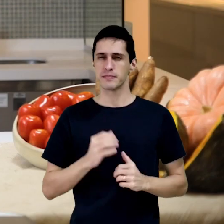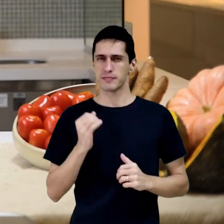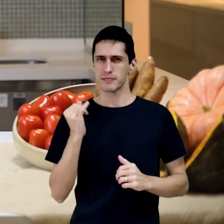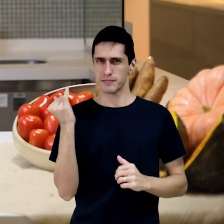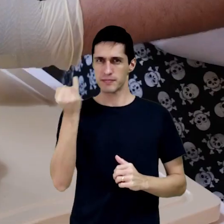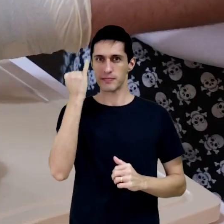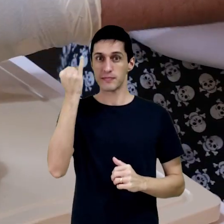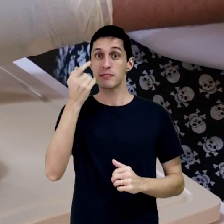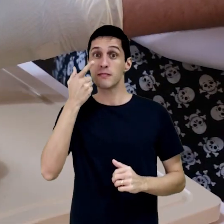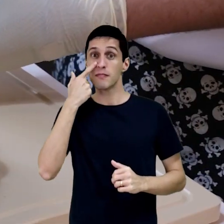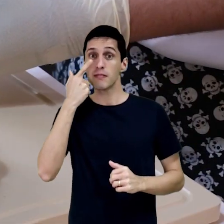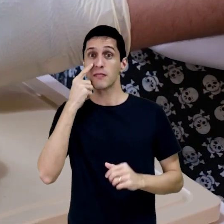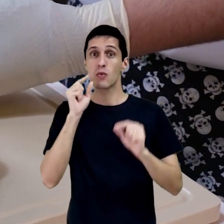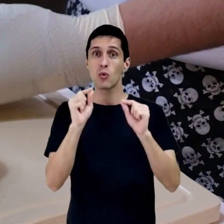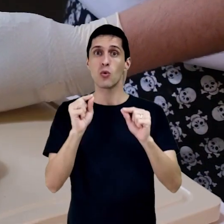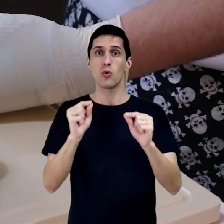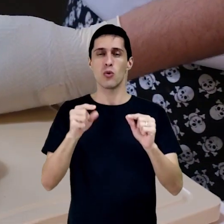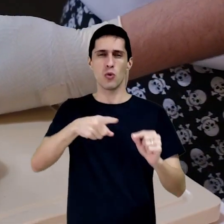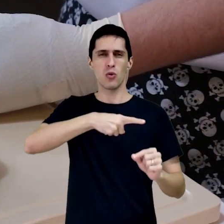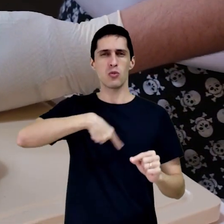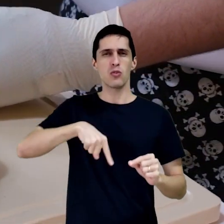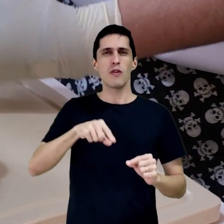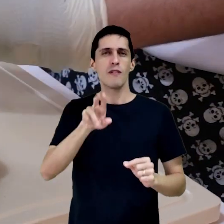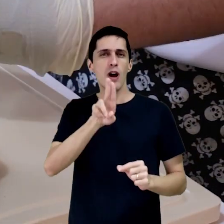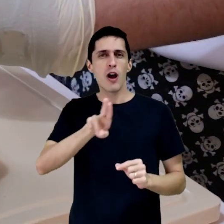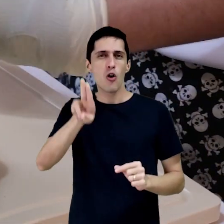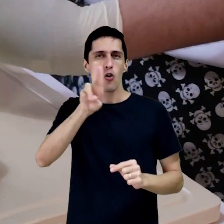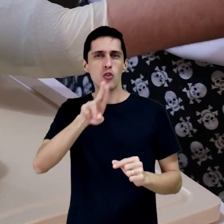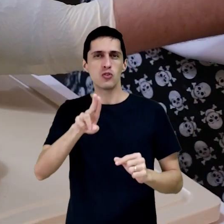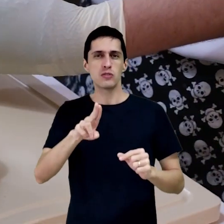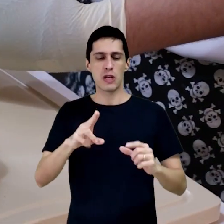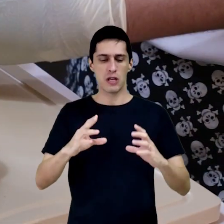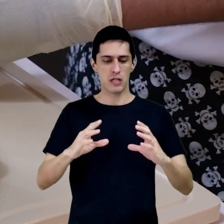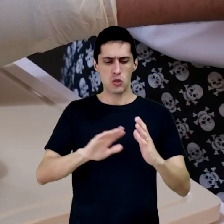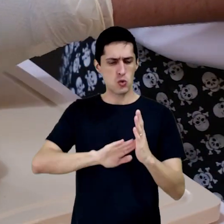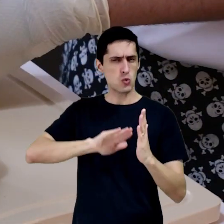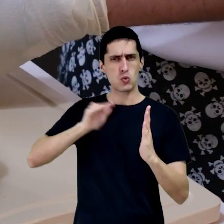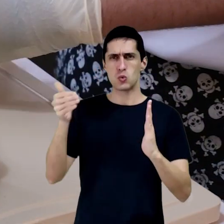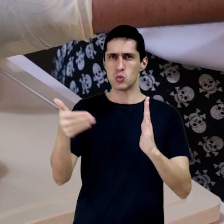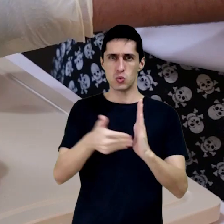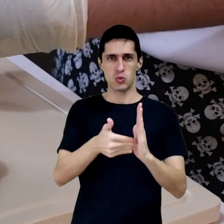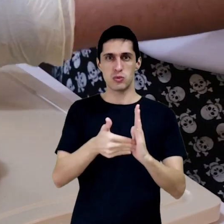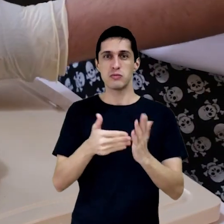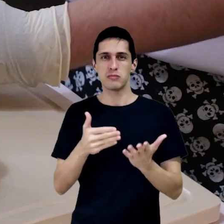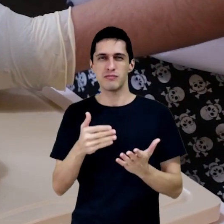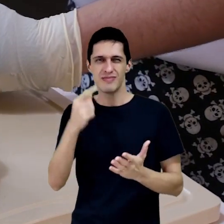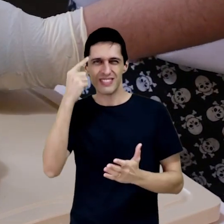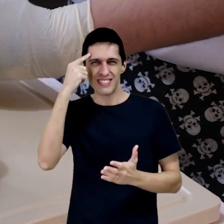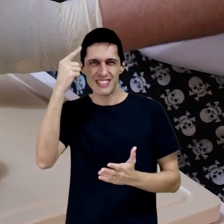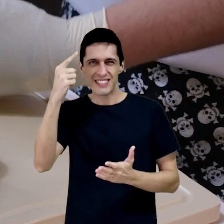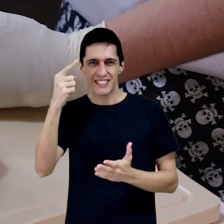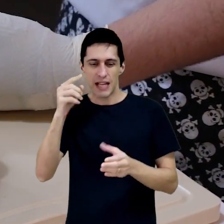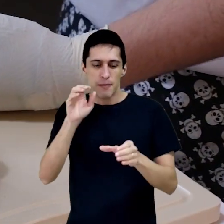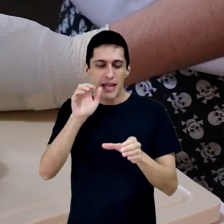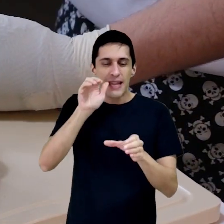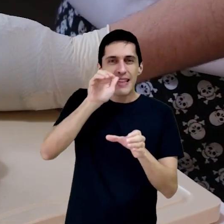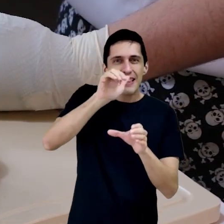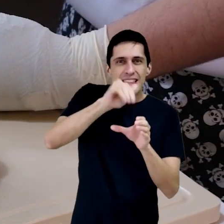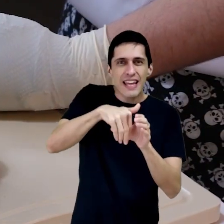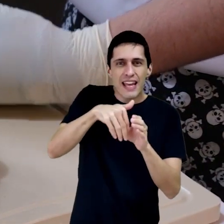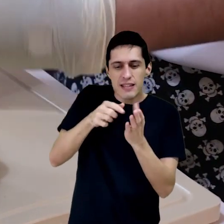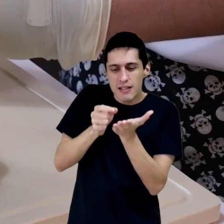aqui a gente vai utilizar toda a propriedade do alimento. Então, essas sementes aqui, elas não